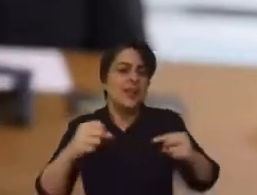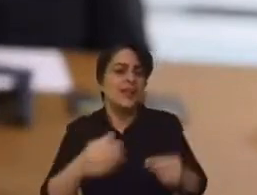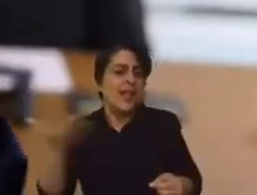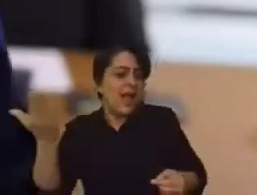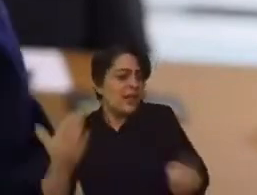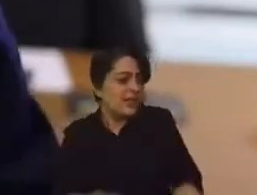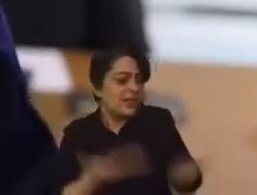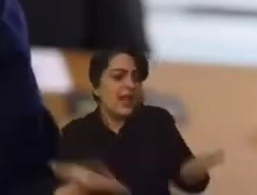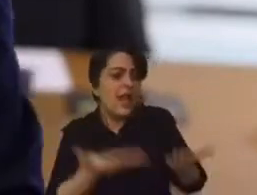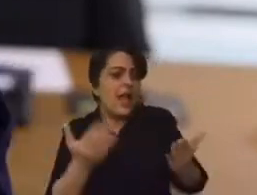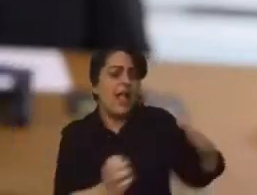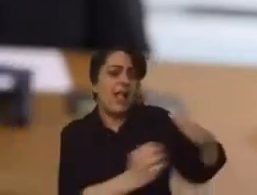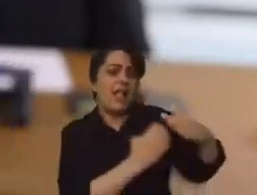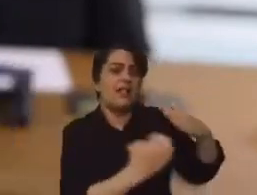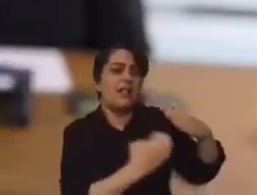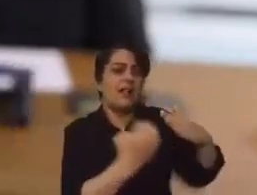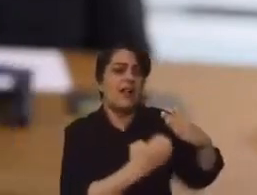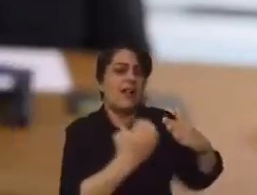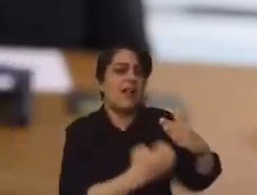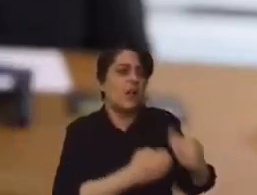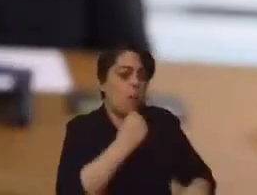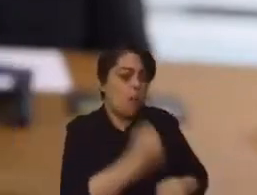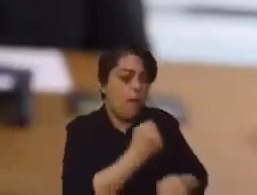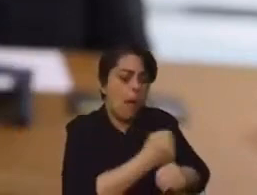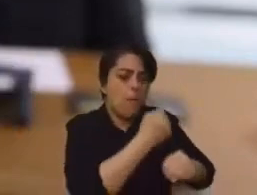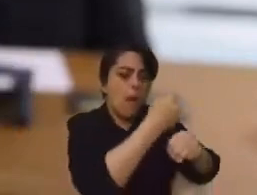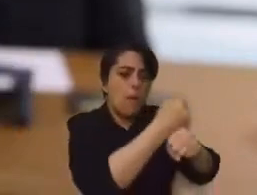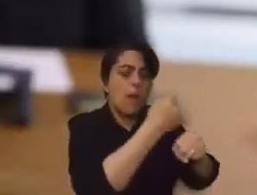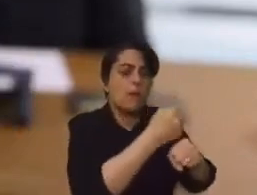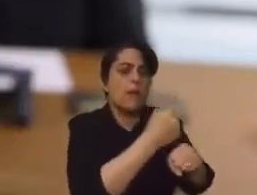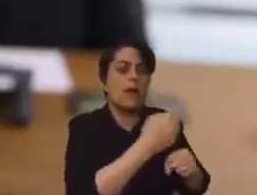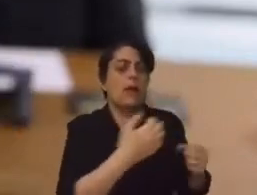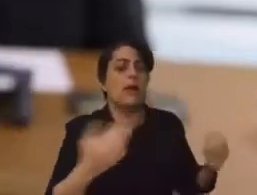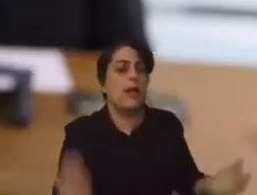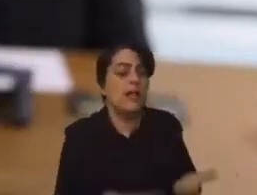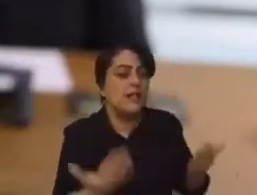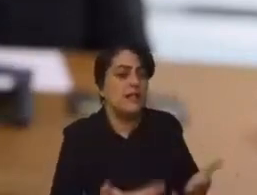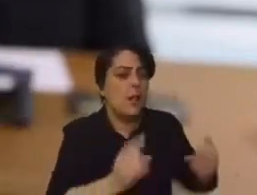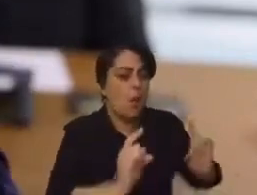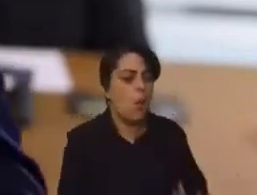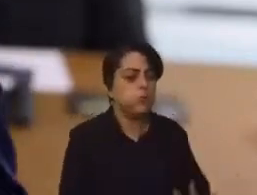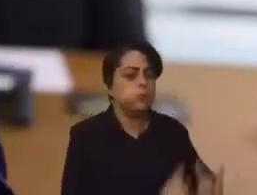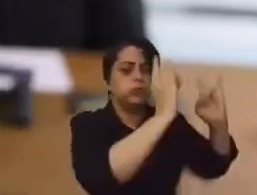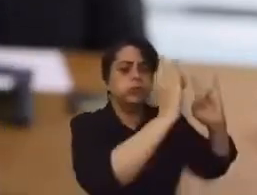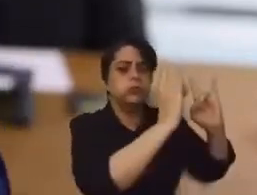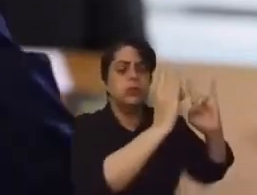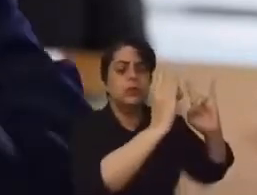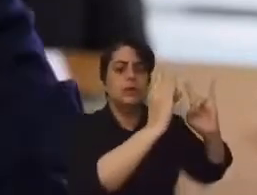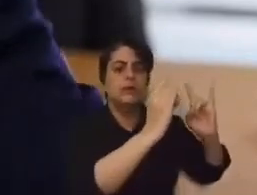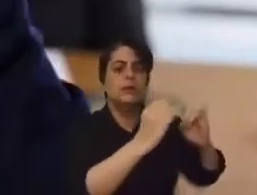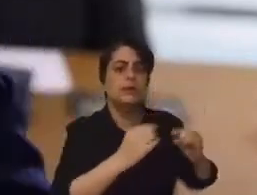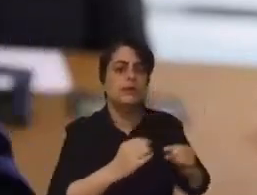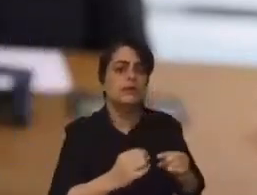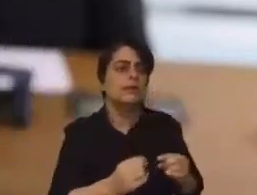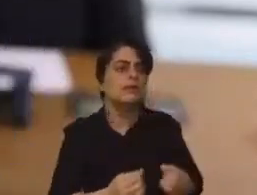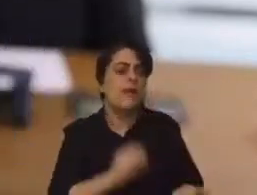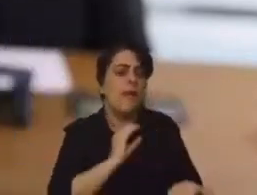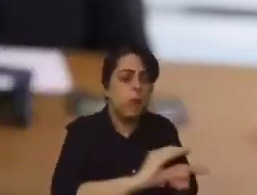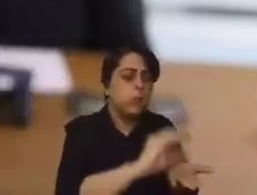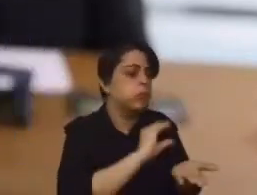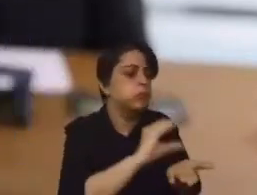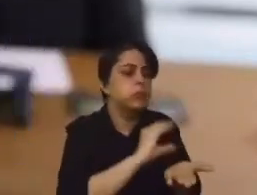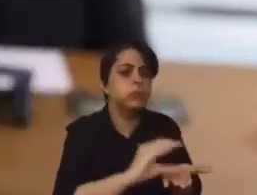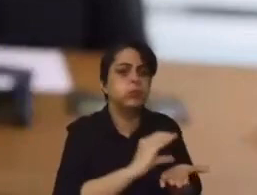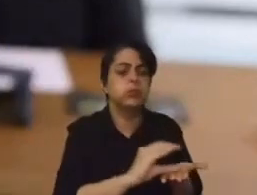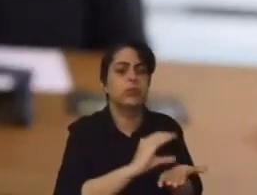de infraestrutura, investindo na construção civil, investindo em saneamento básico, investindo em ponte, ou